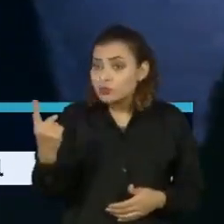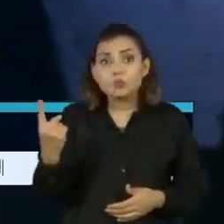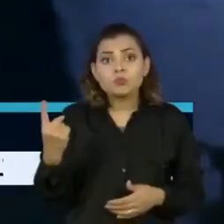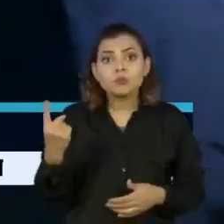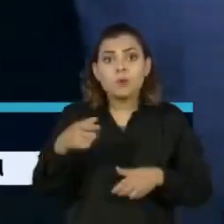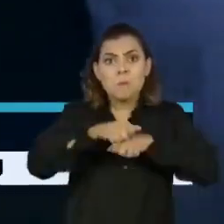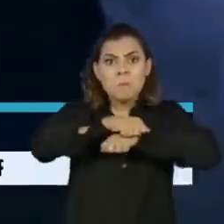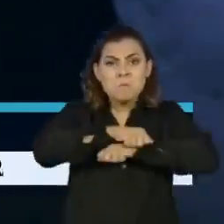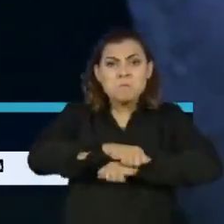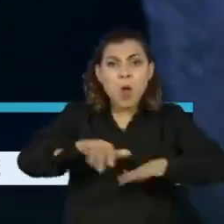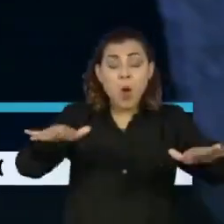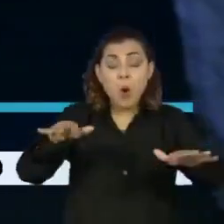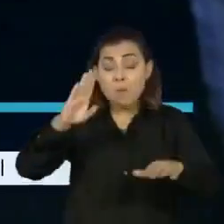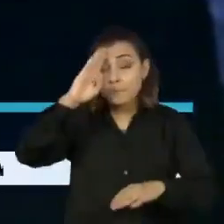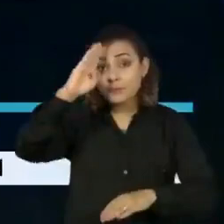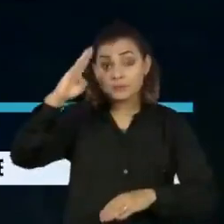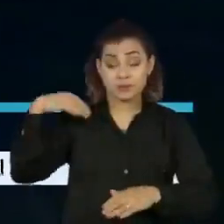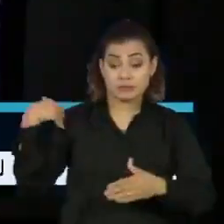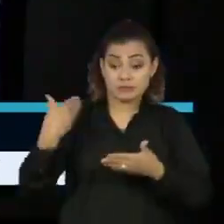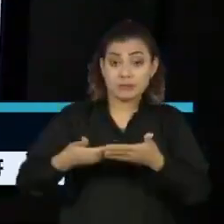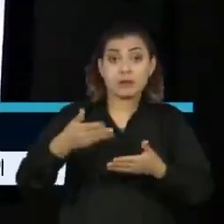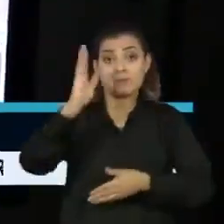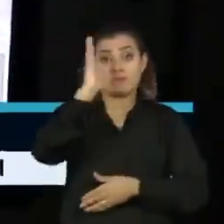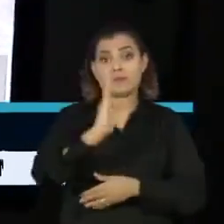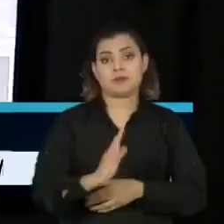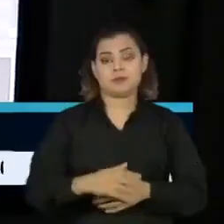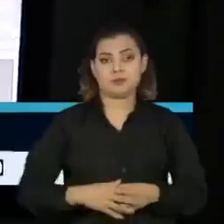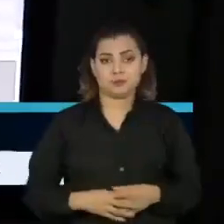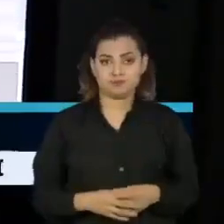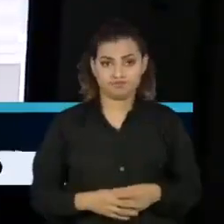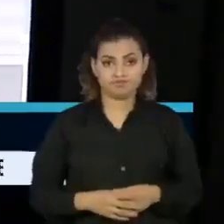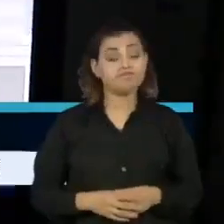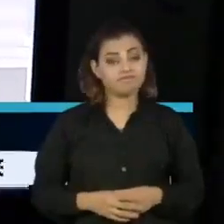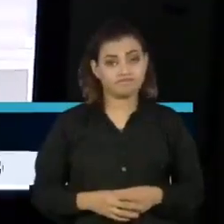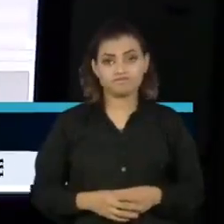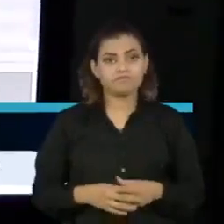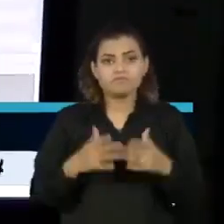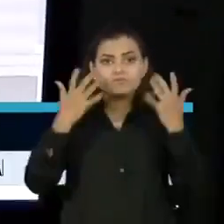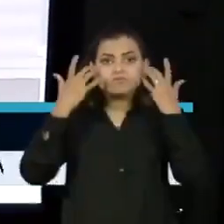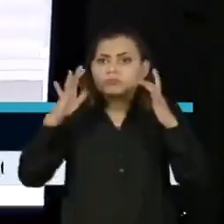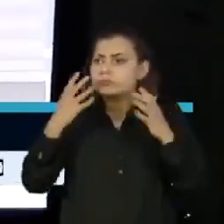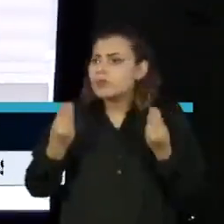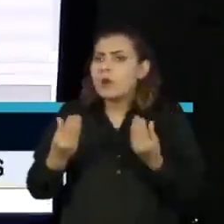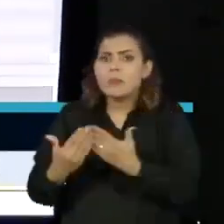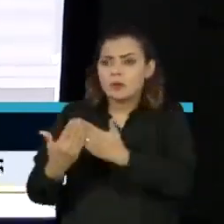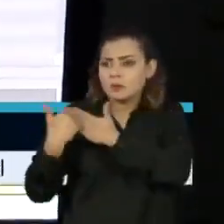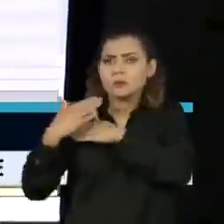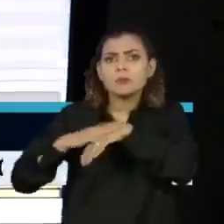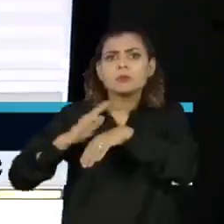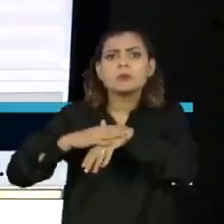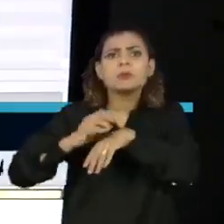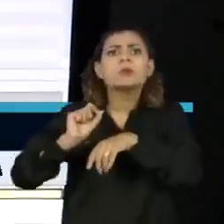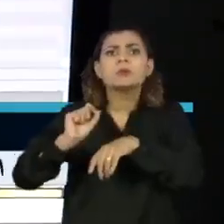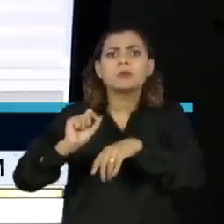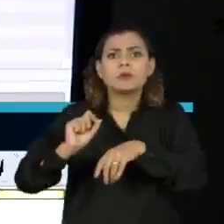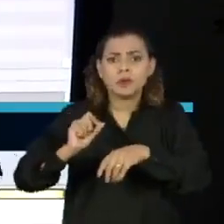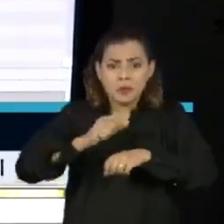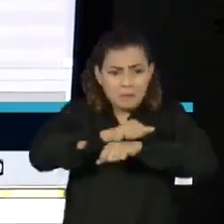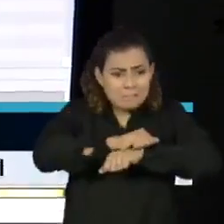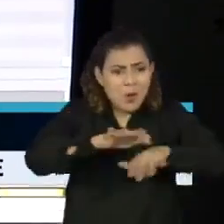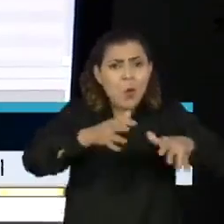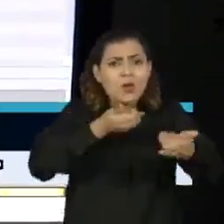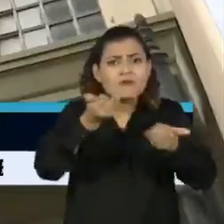maior vazamento já registrado no país. Ainda não há pistas sobre o responsável pelo maior caso